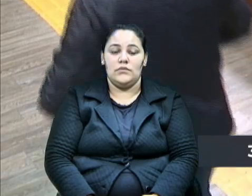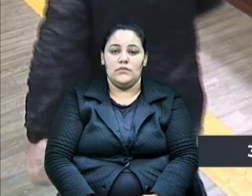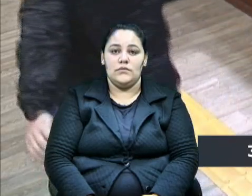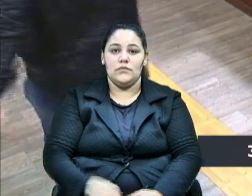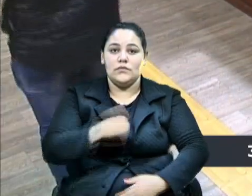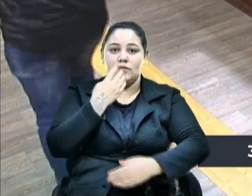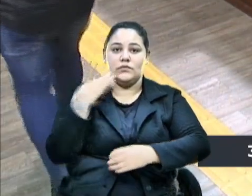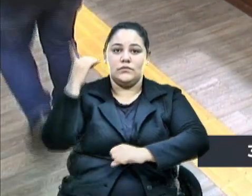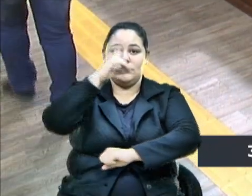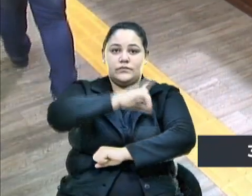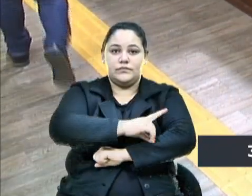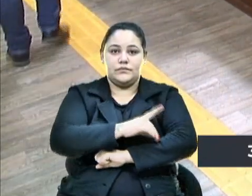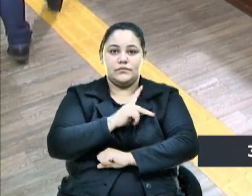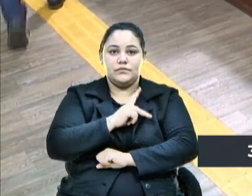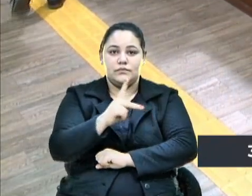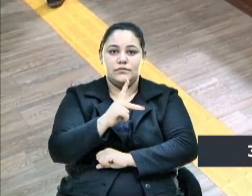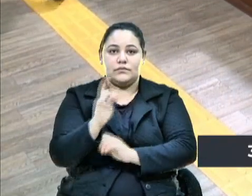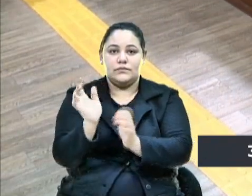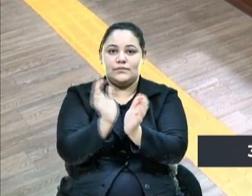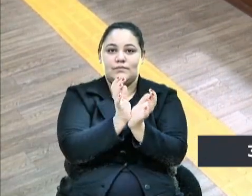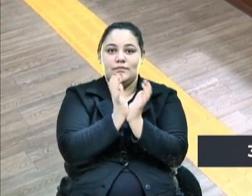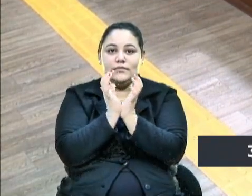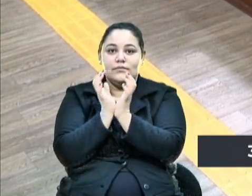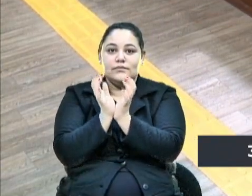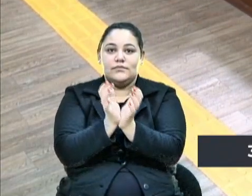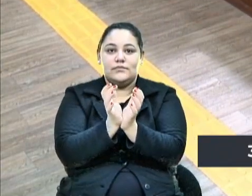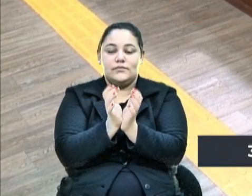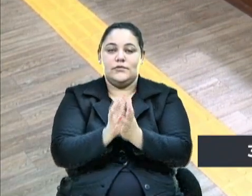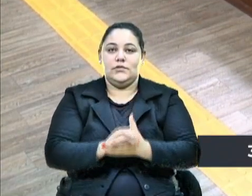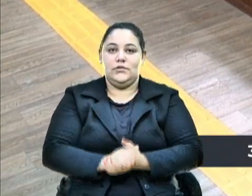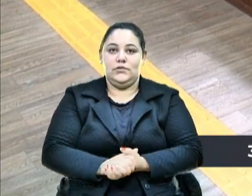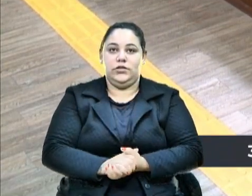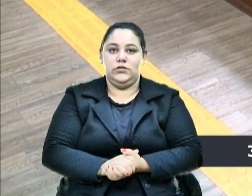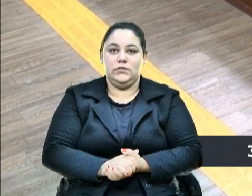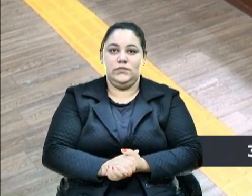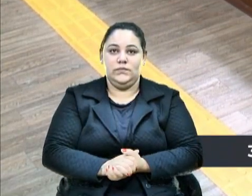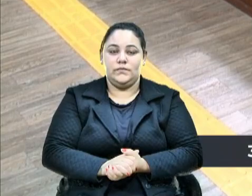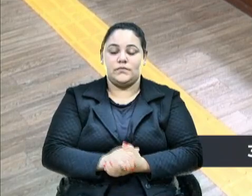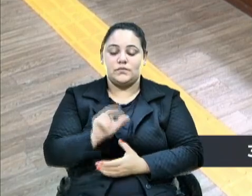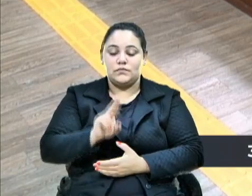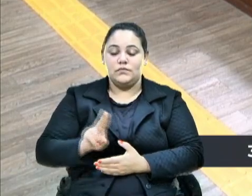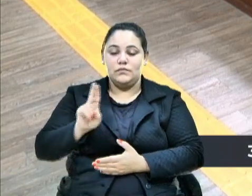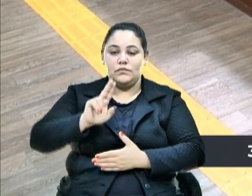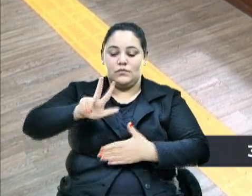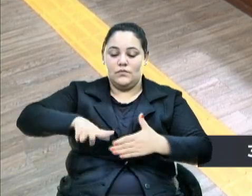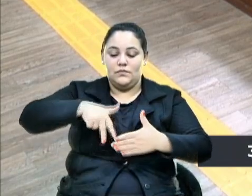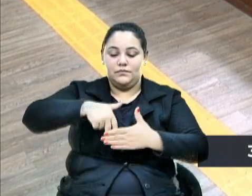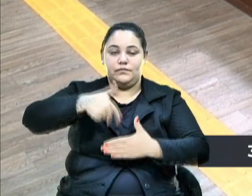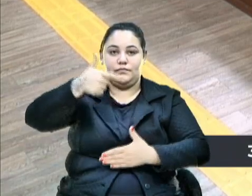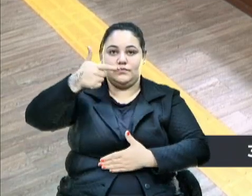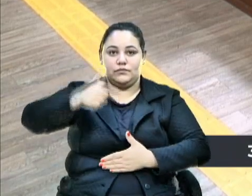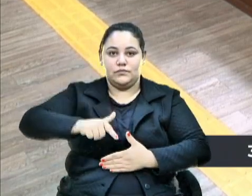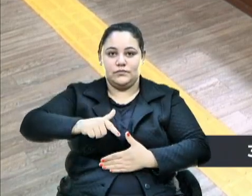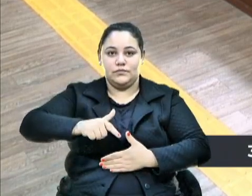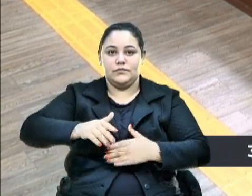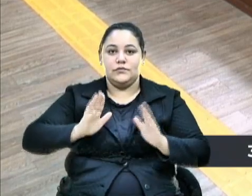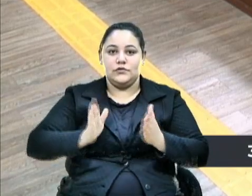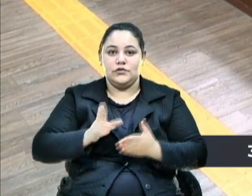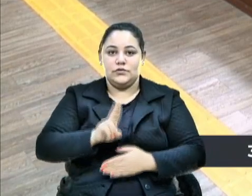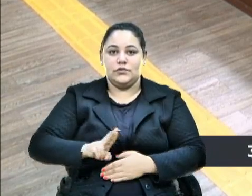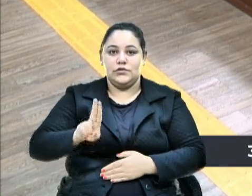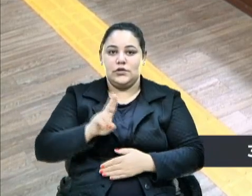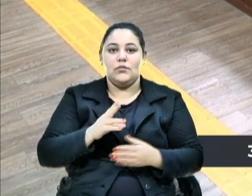Bom dia, senhor presidente, colegas. Vou usar esse espaço novamente, já usei muitas